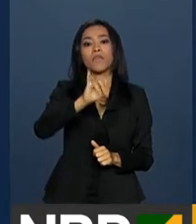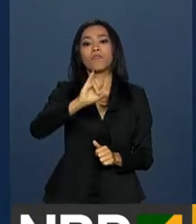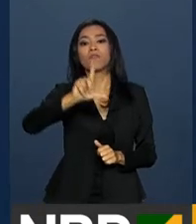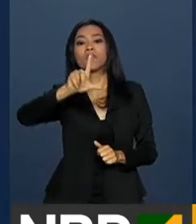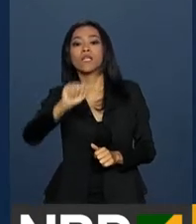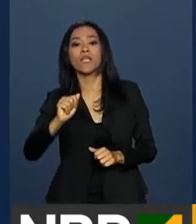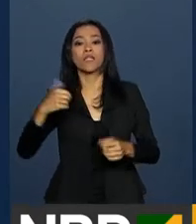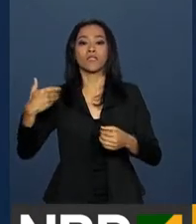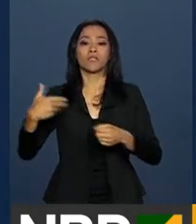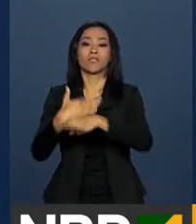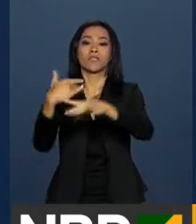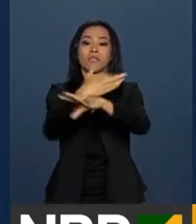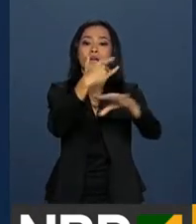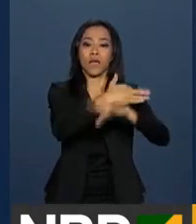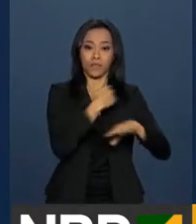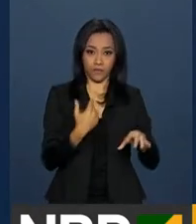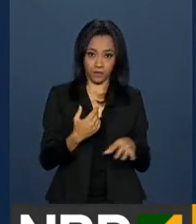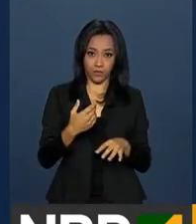tive acesso,